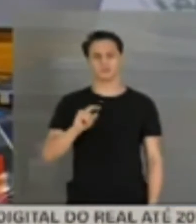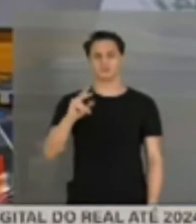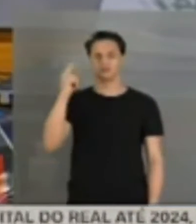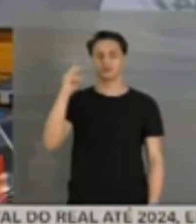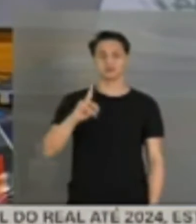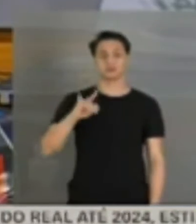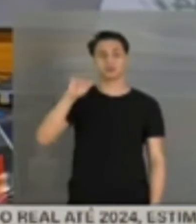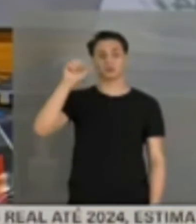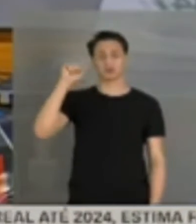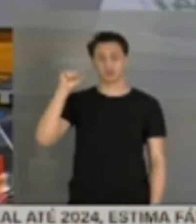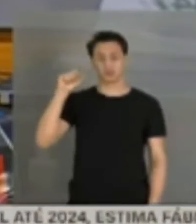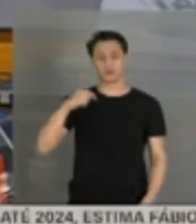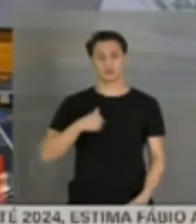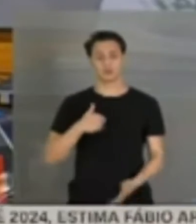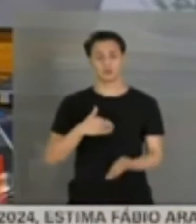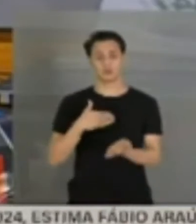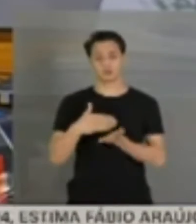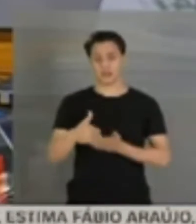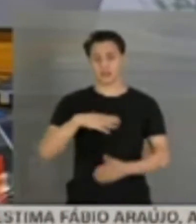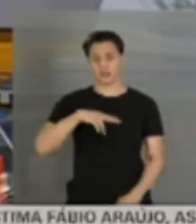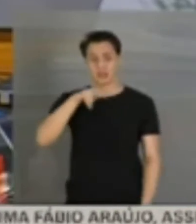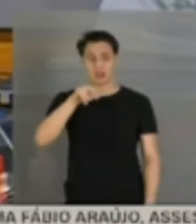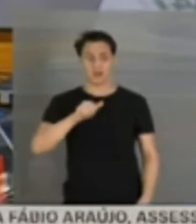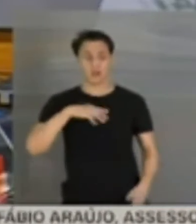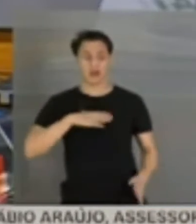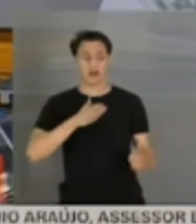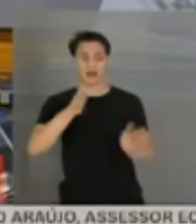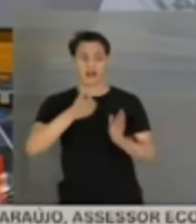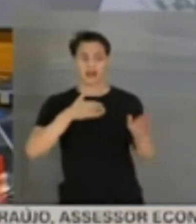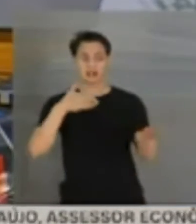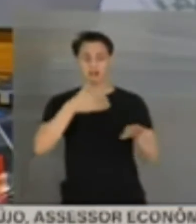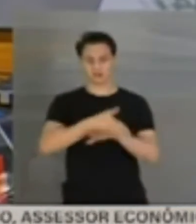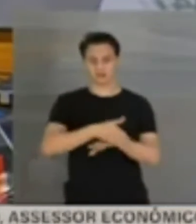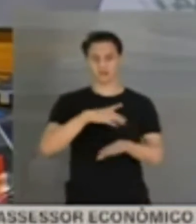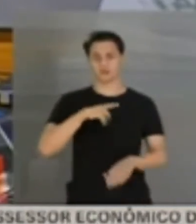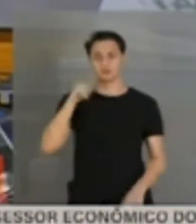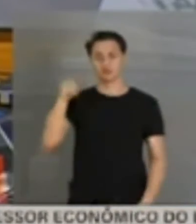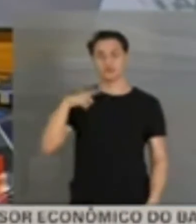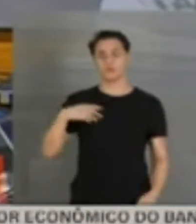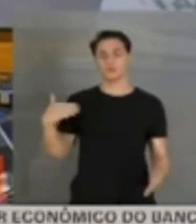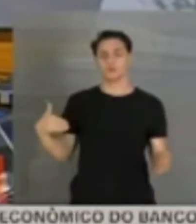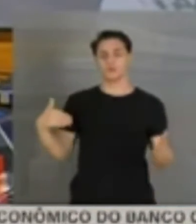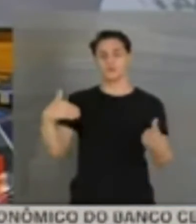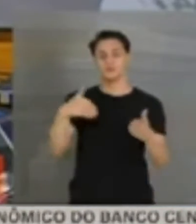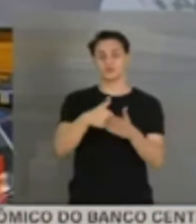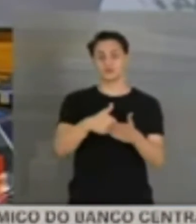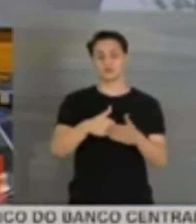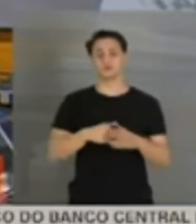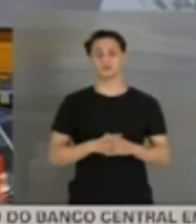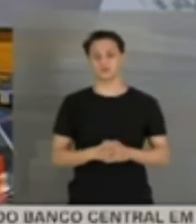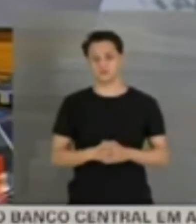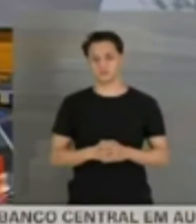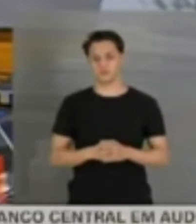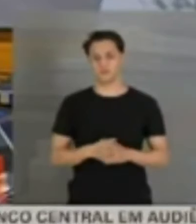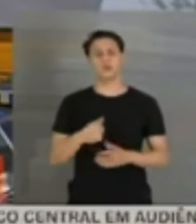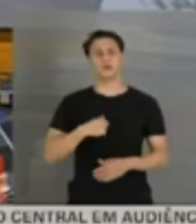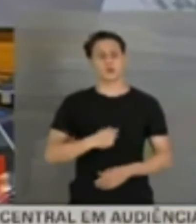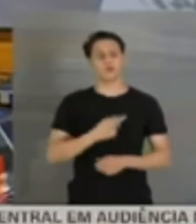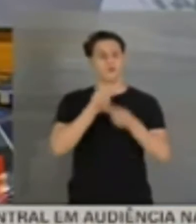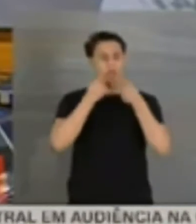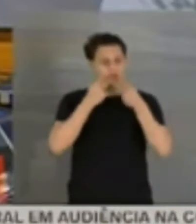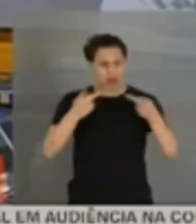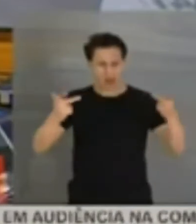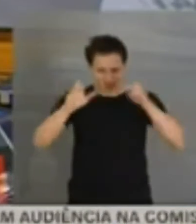dia em que está sendo negado acesso aos autos do processo, vou dizer em alto e